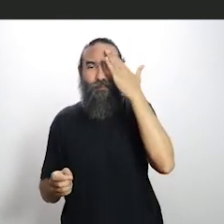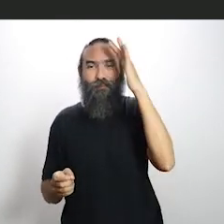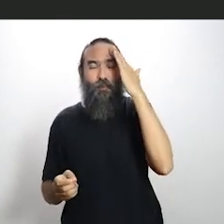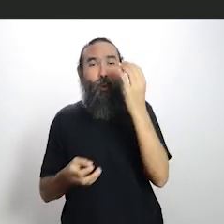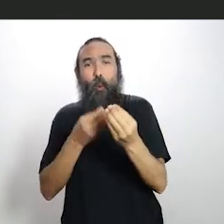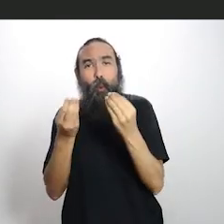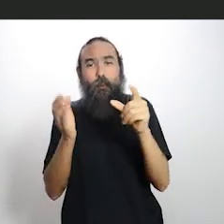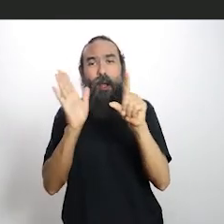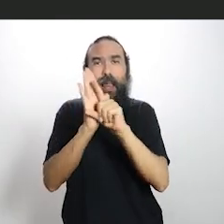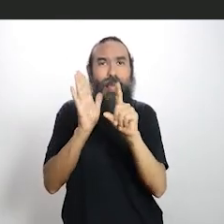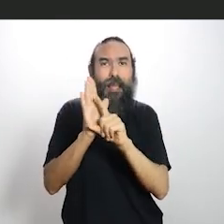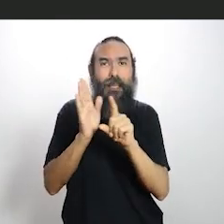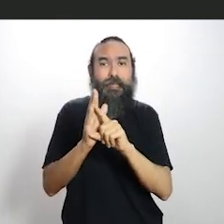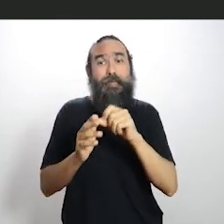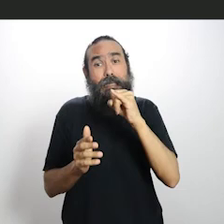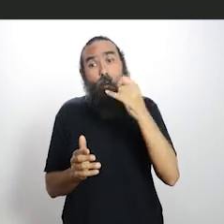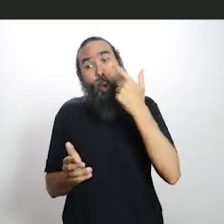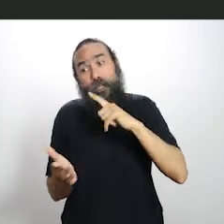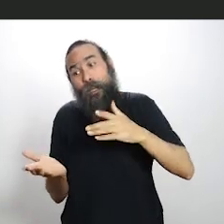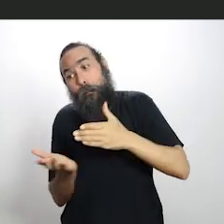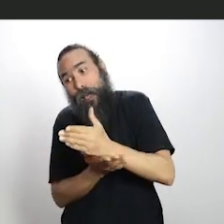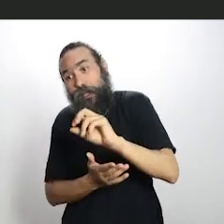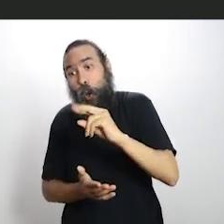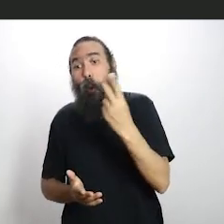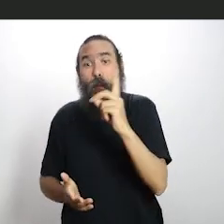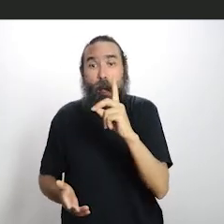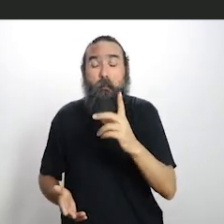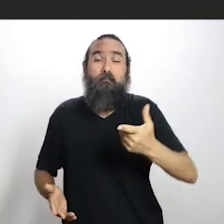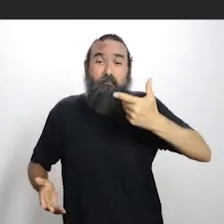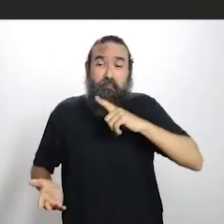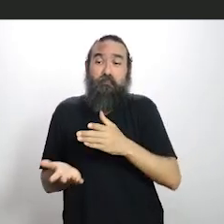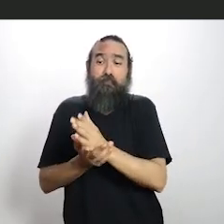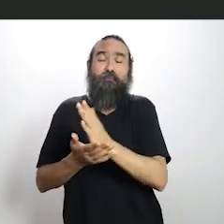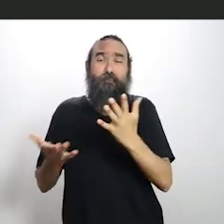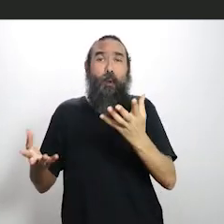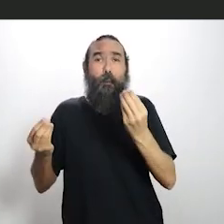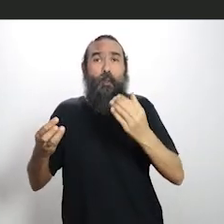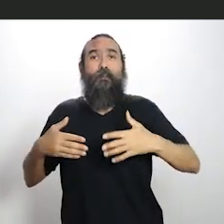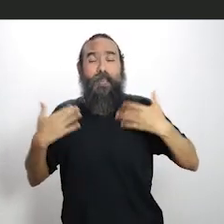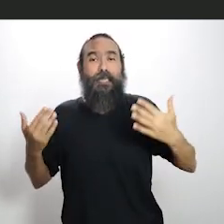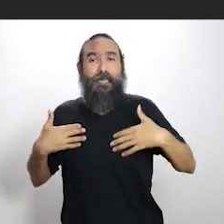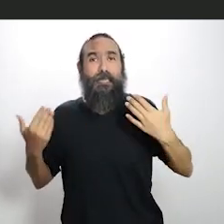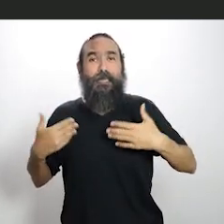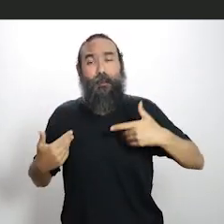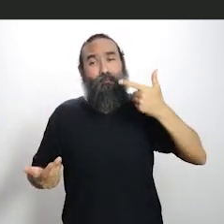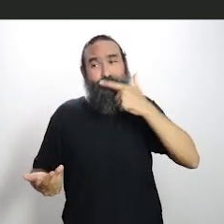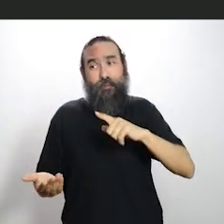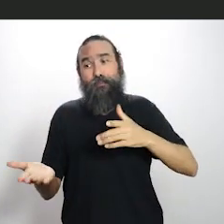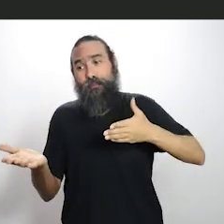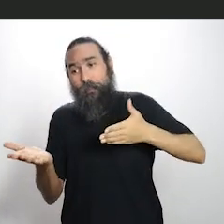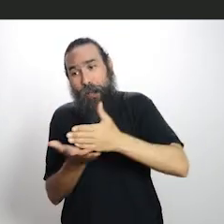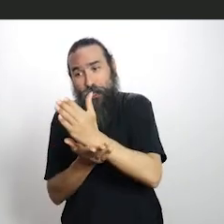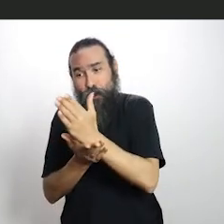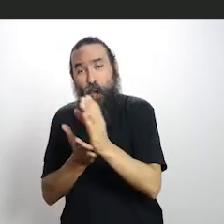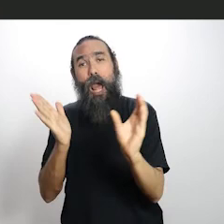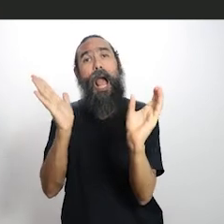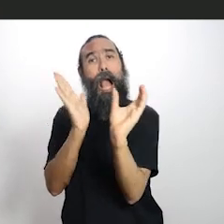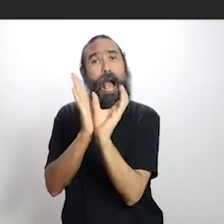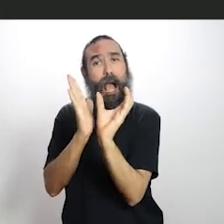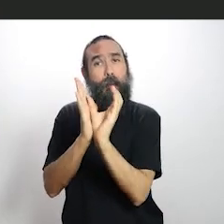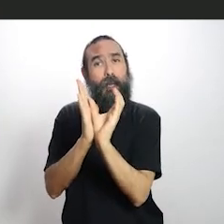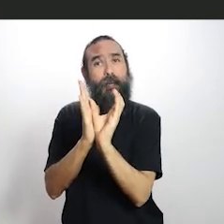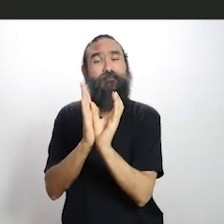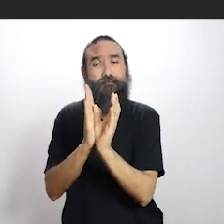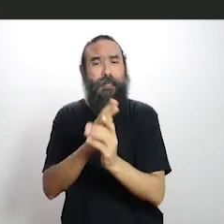na criação de como seriam os mapas culturais que é o nosso grande desafio aqui em Goiás nós não